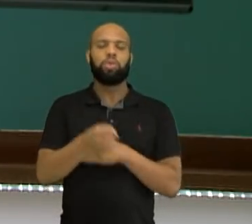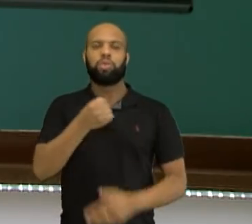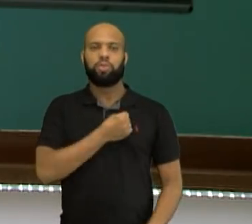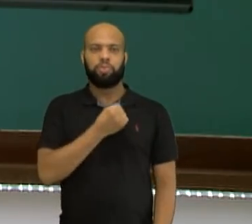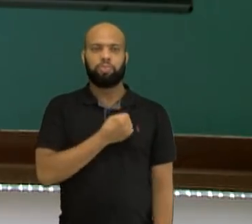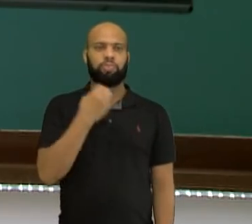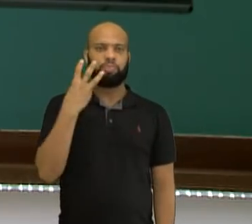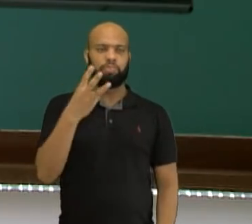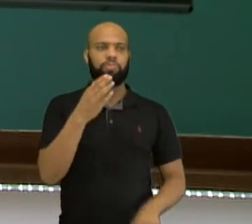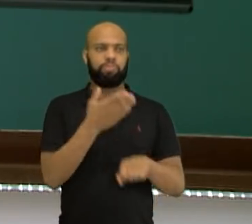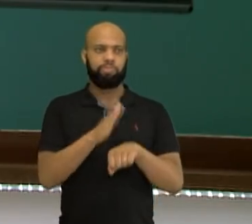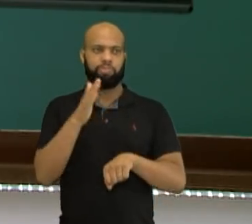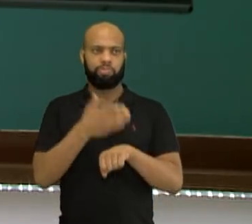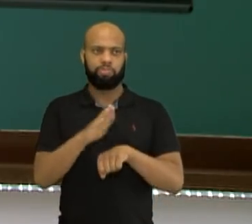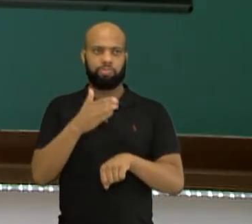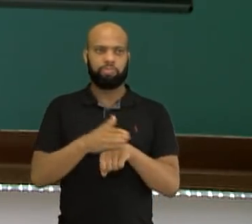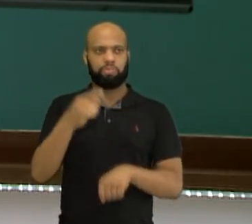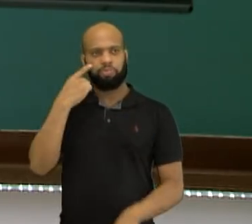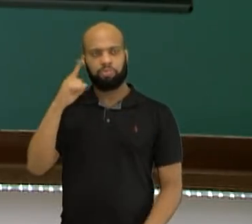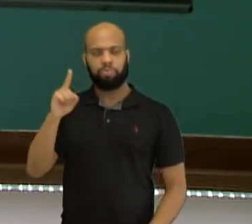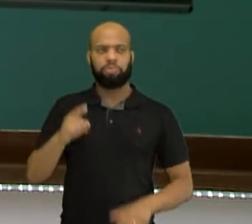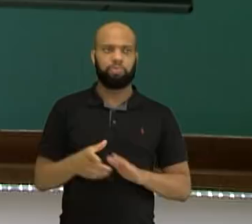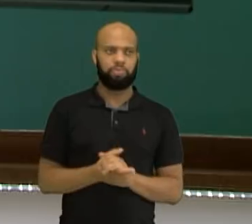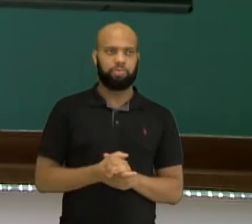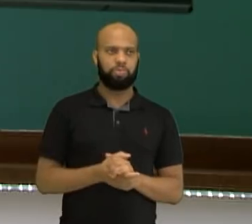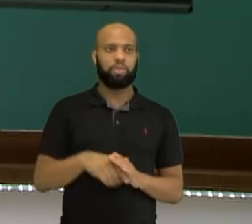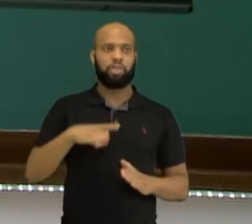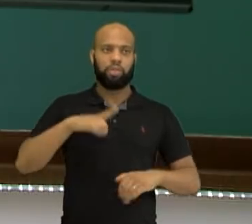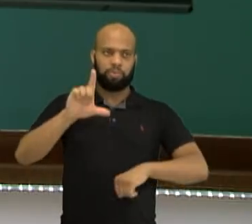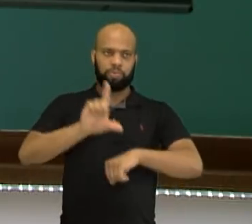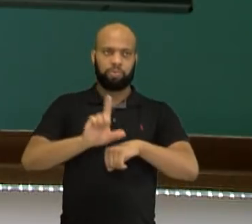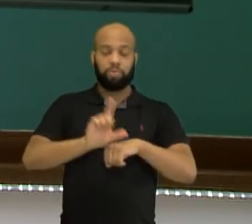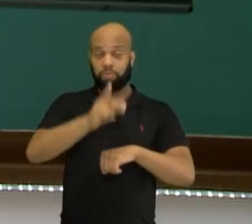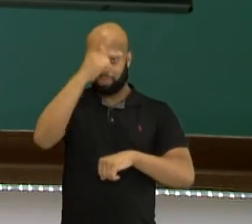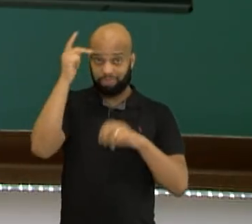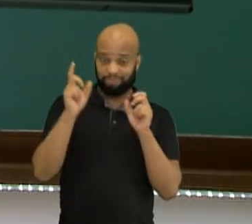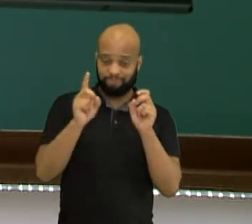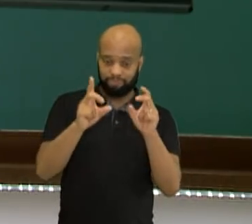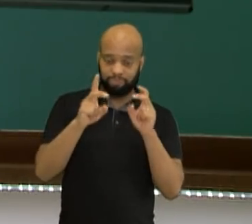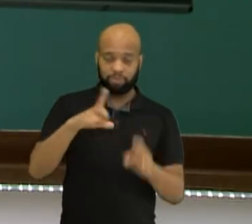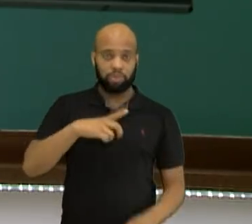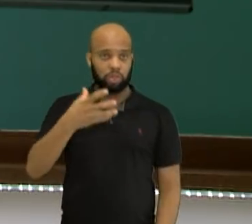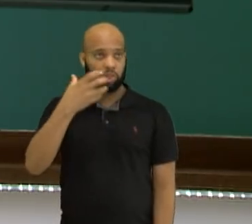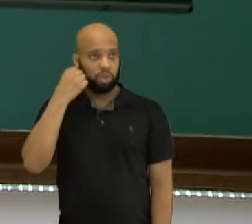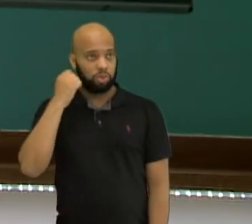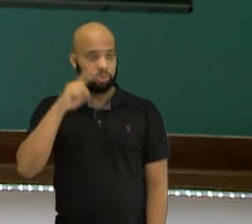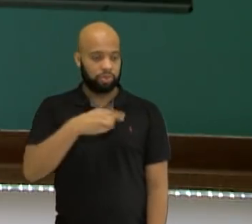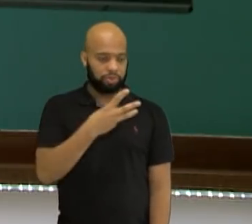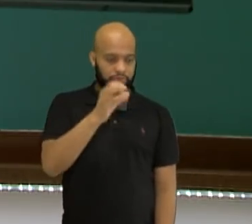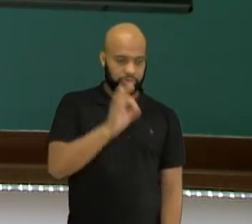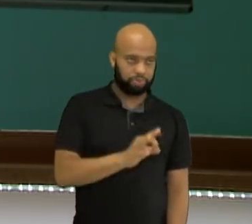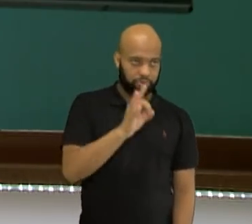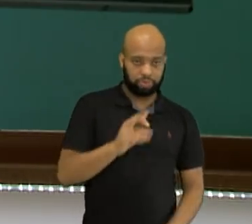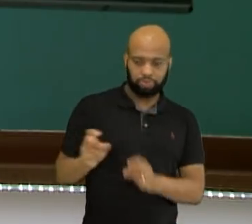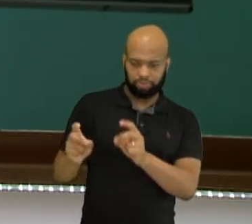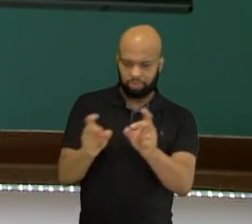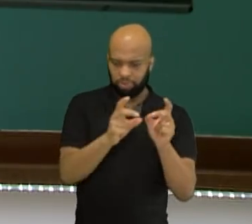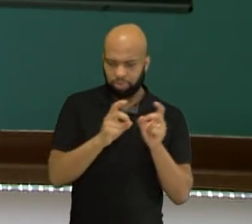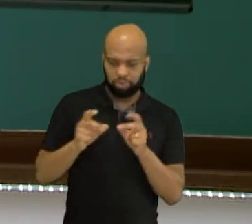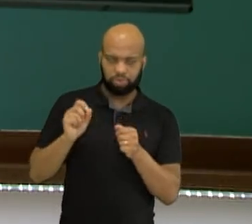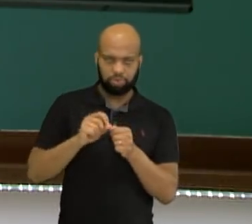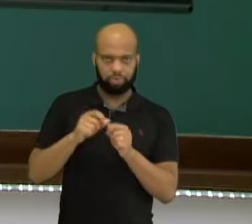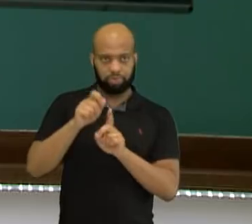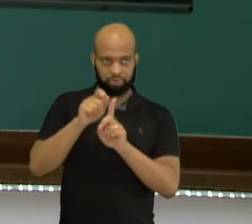Agora, no terceiro exercício, nós temos o seguinte. Em uma loja, uma vendedora ganha uma comissão de 3% sobre as vendas que consegue